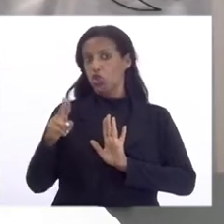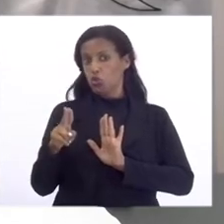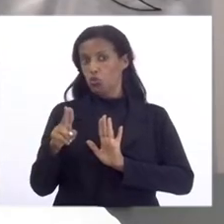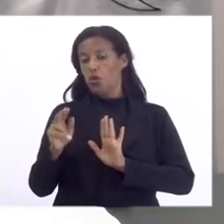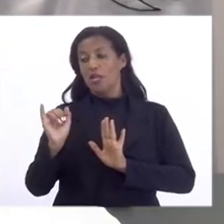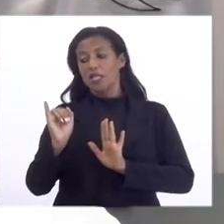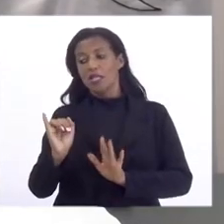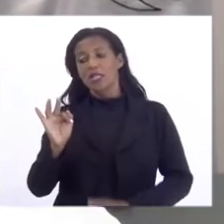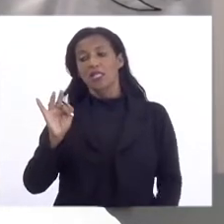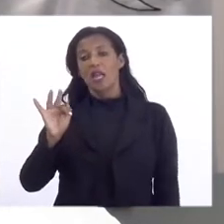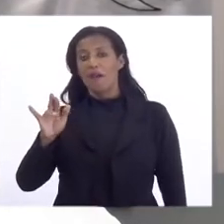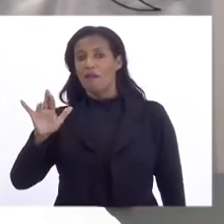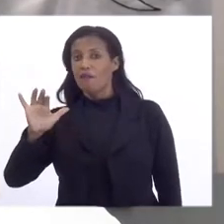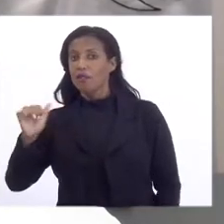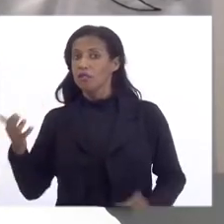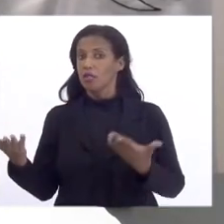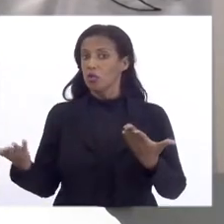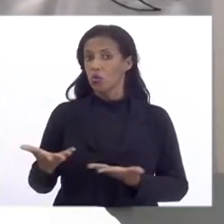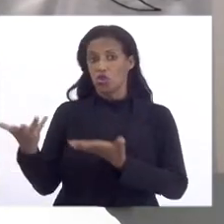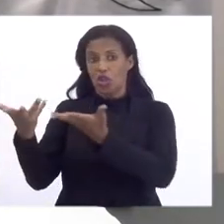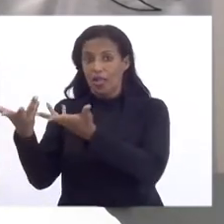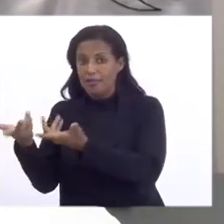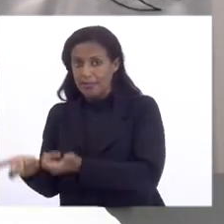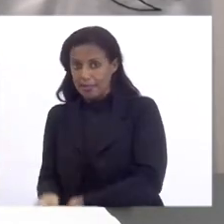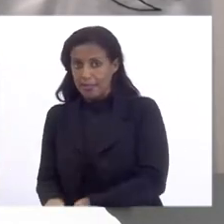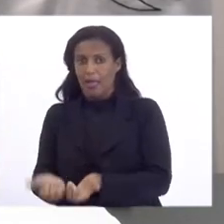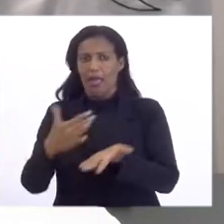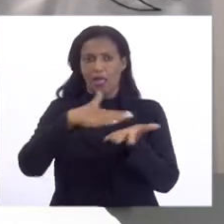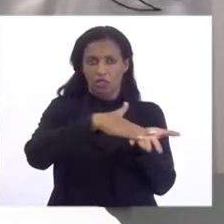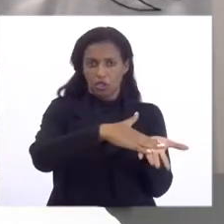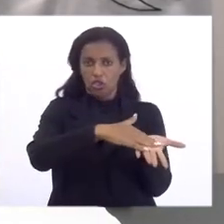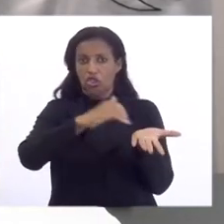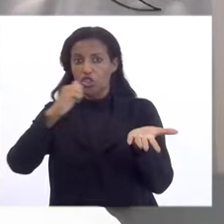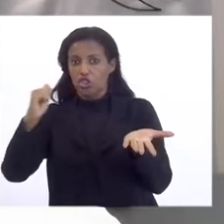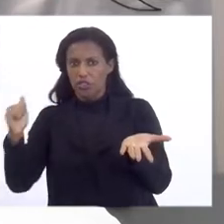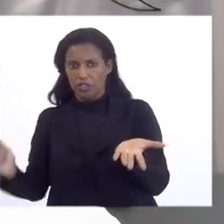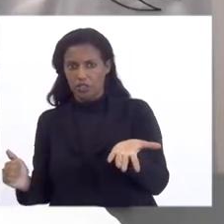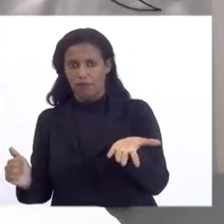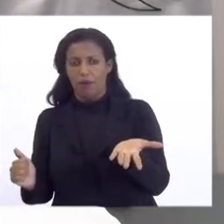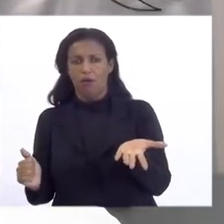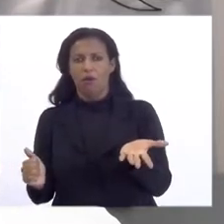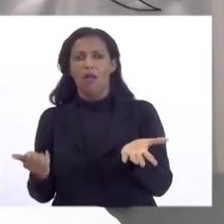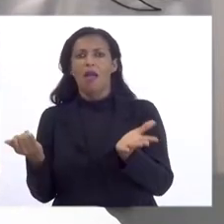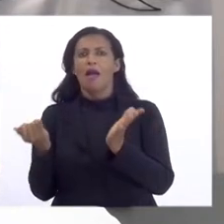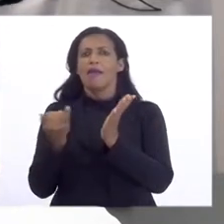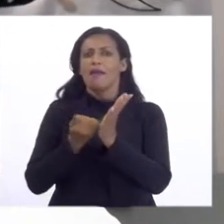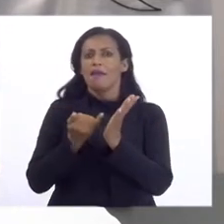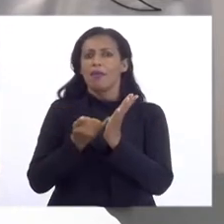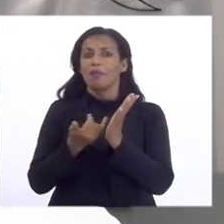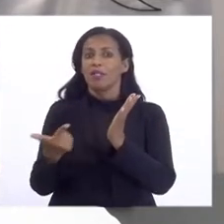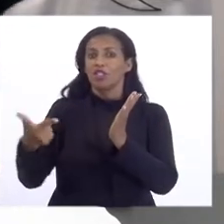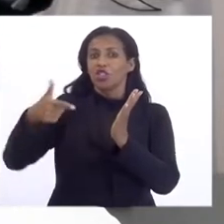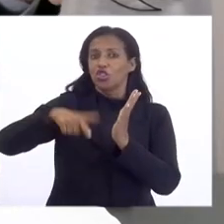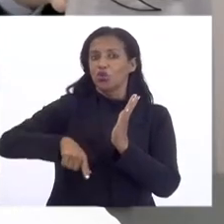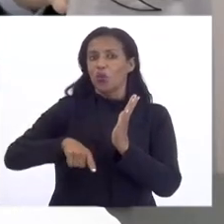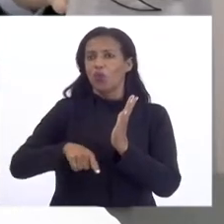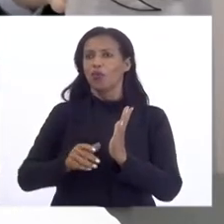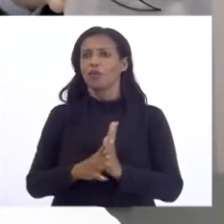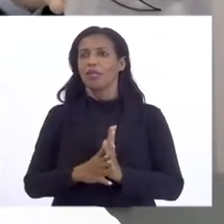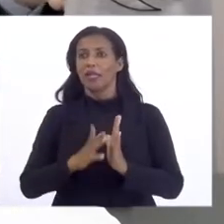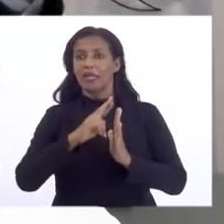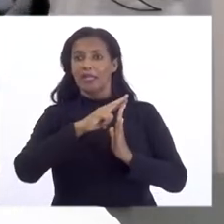deputada Franciane hoje concordar, a ideia é retirar de pauta, republica-se com Zeidan e a Ju nesta ordem. Na redação da